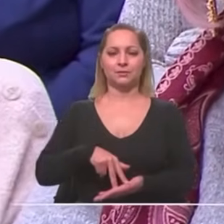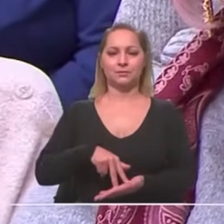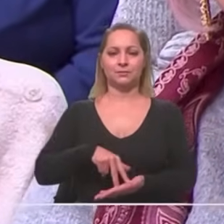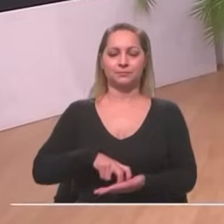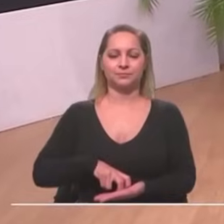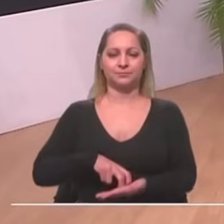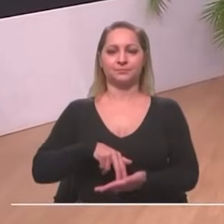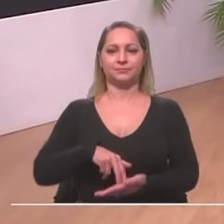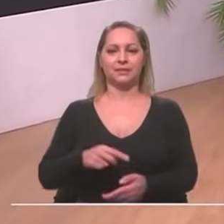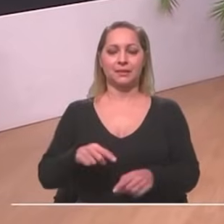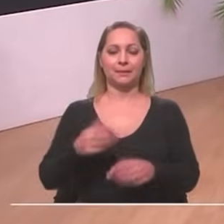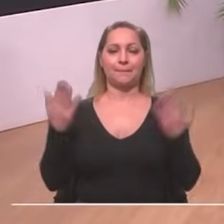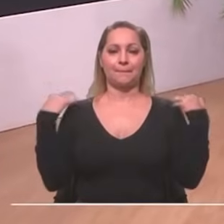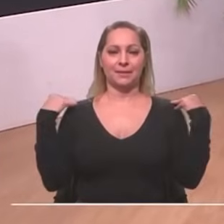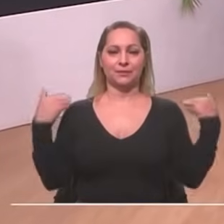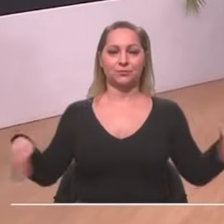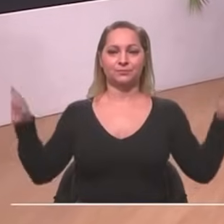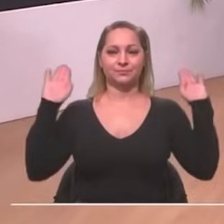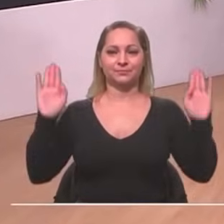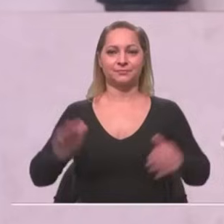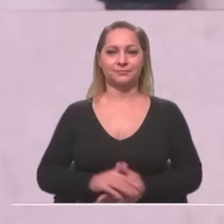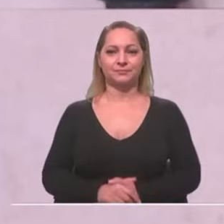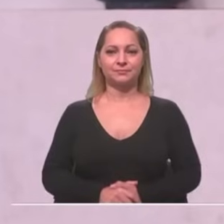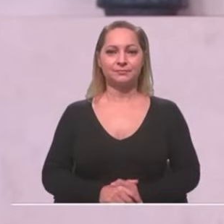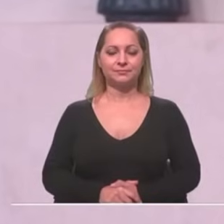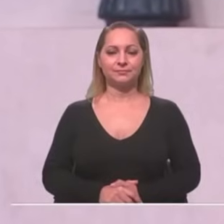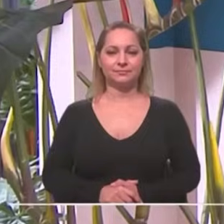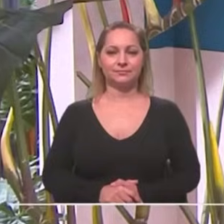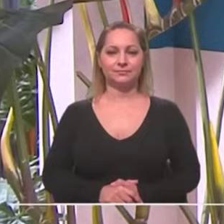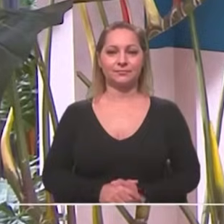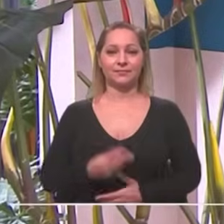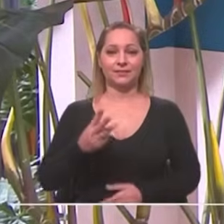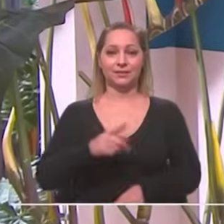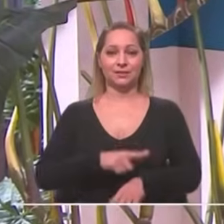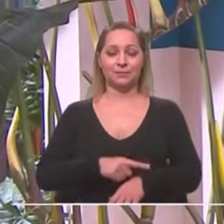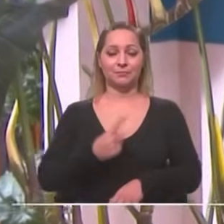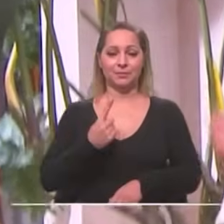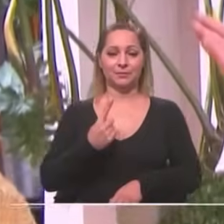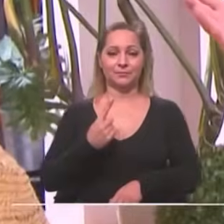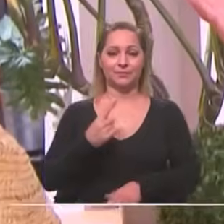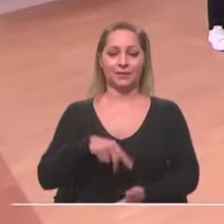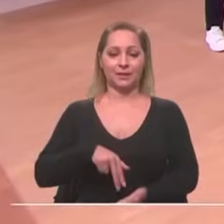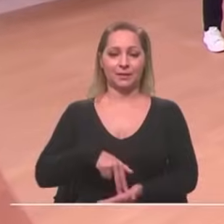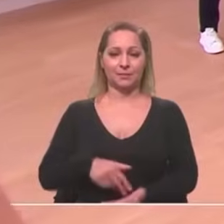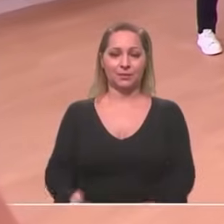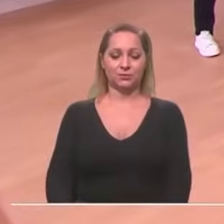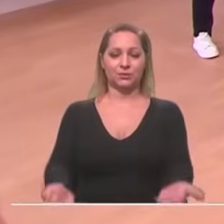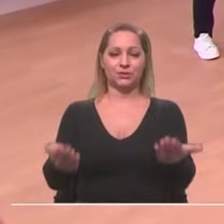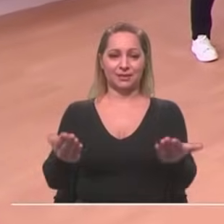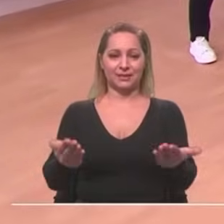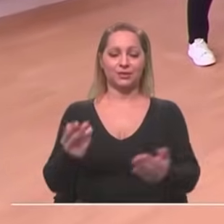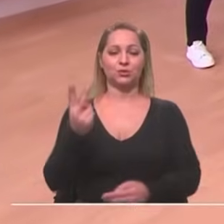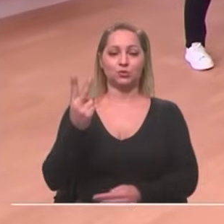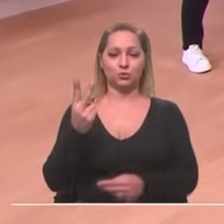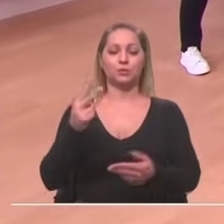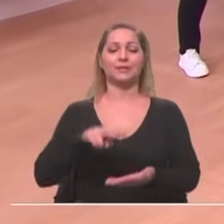elevação anterior dos braços. Que é feito da seguinte forma, há 3 tempos. Primeiro tempo, vem cá abaixo, estica as mãos cá à frente. Segundo